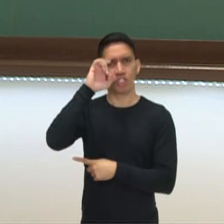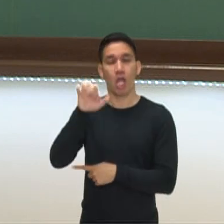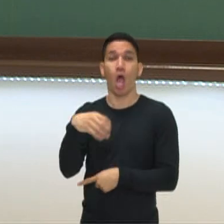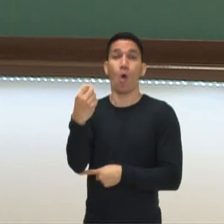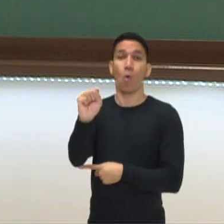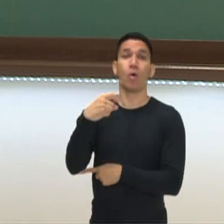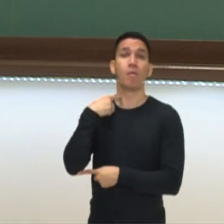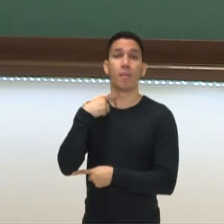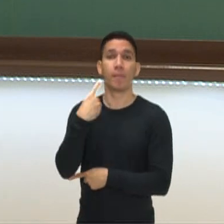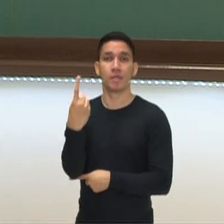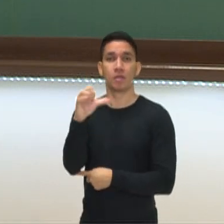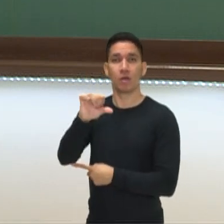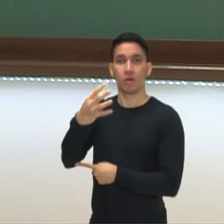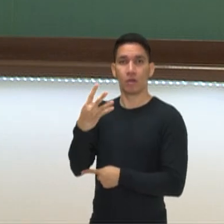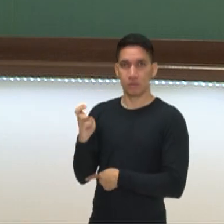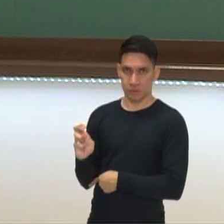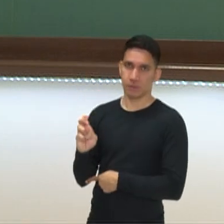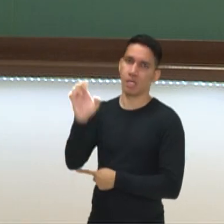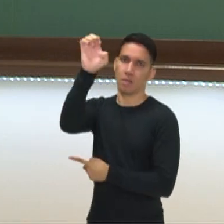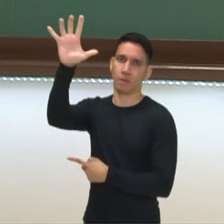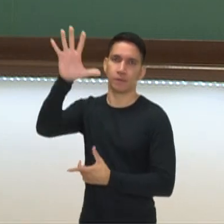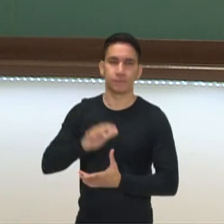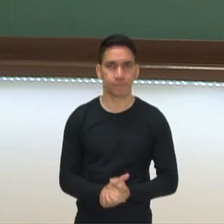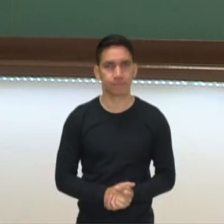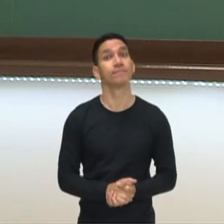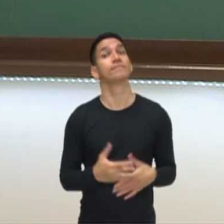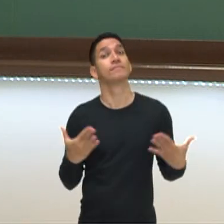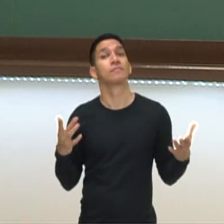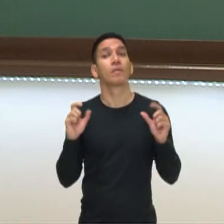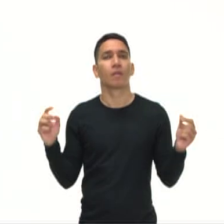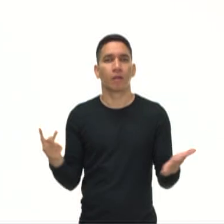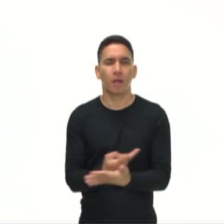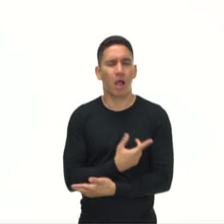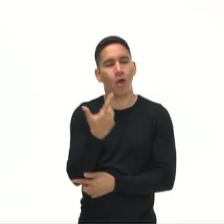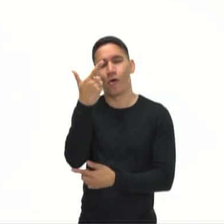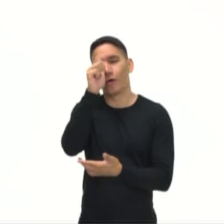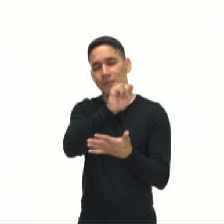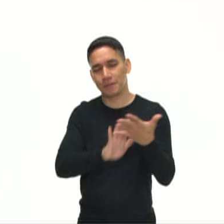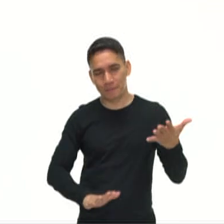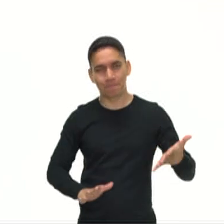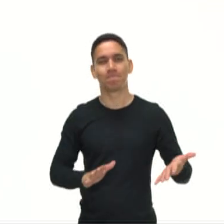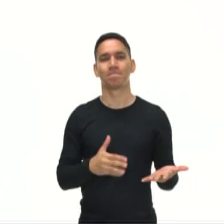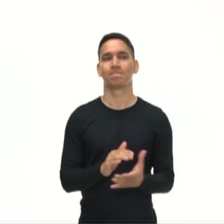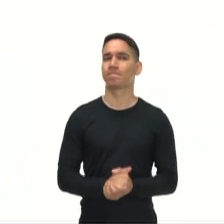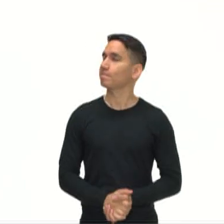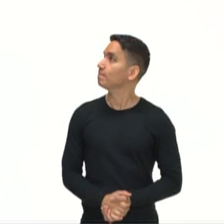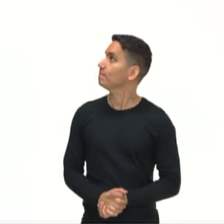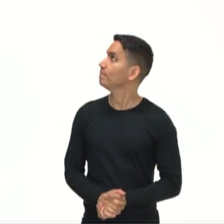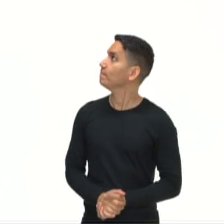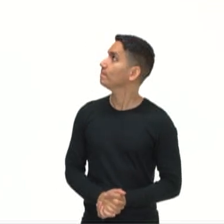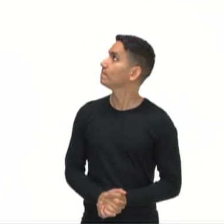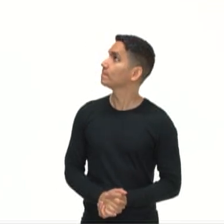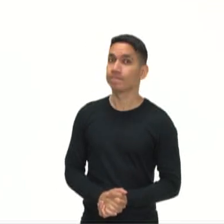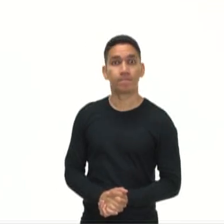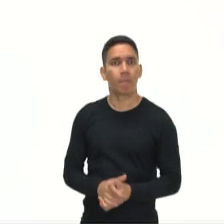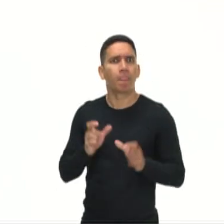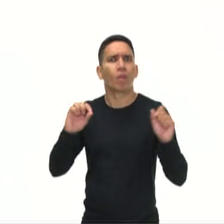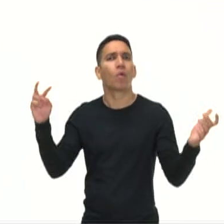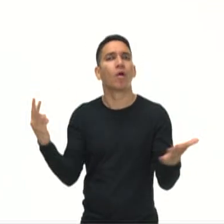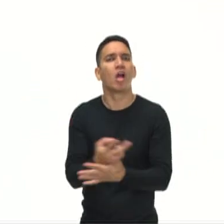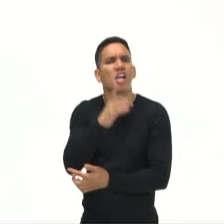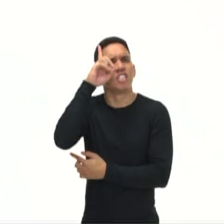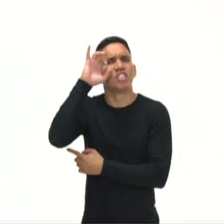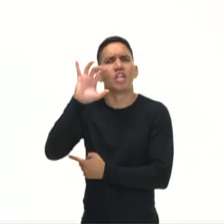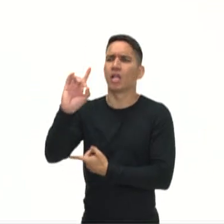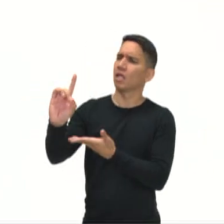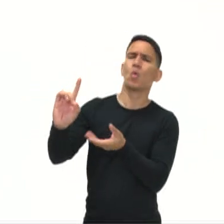de 1945 na Europa. Então, vamos para mais uma atividadezinha da nossa aula de hoje. O que foi o dia